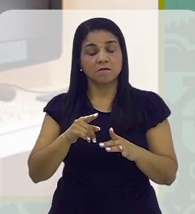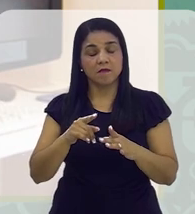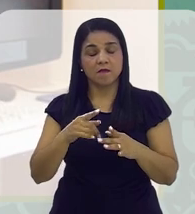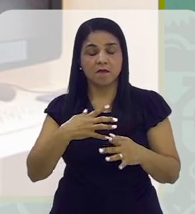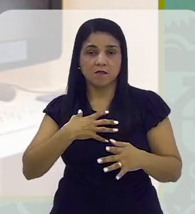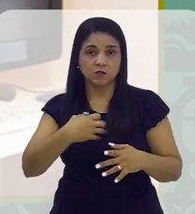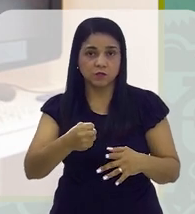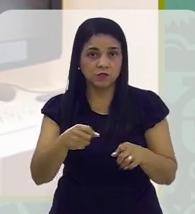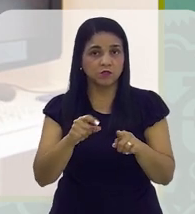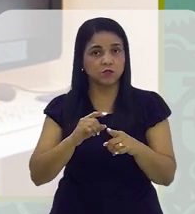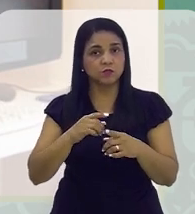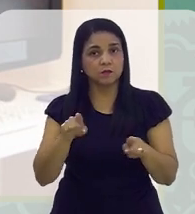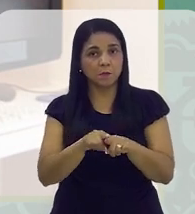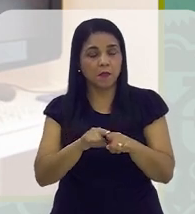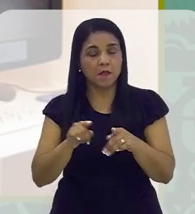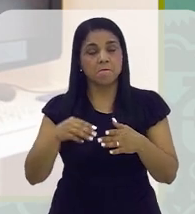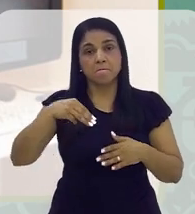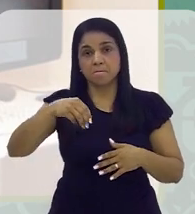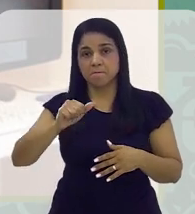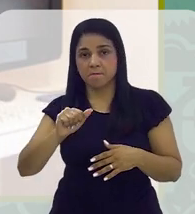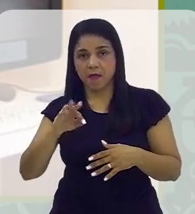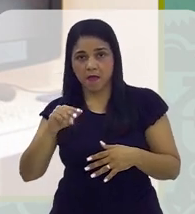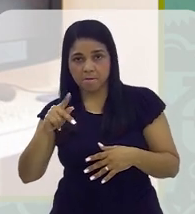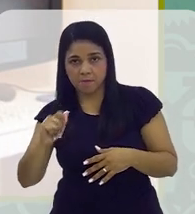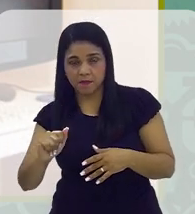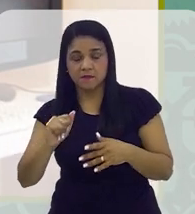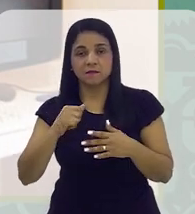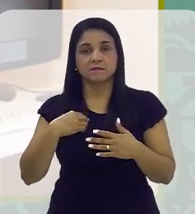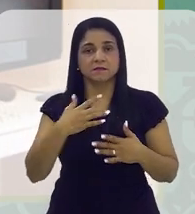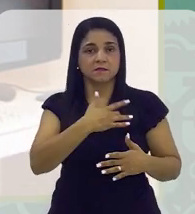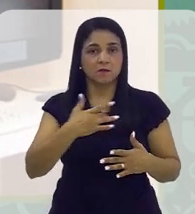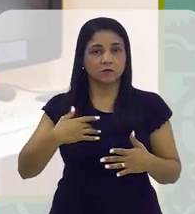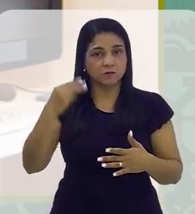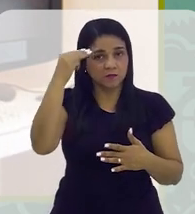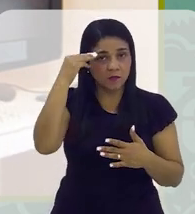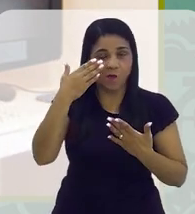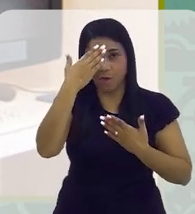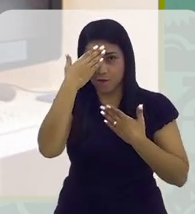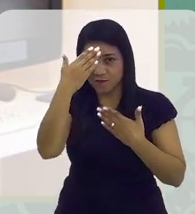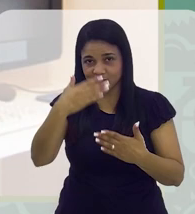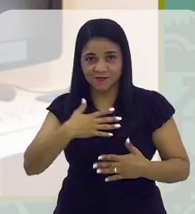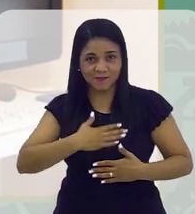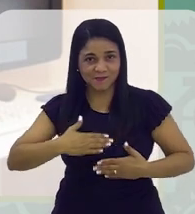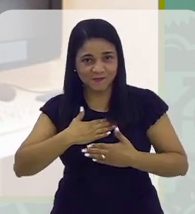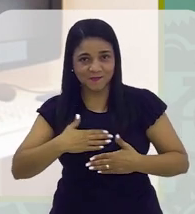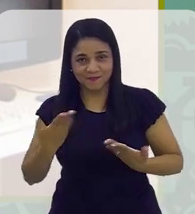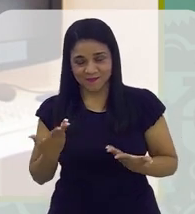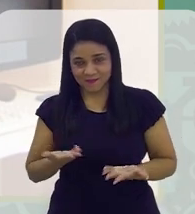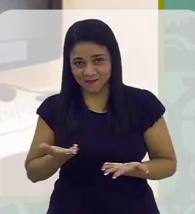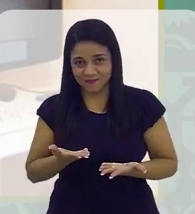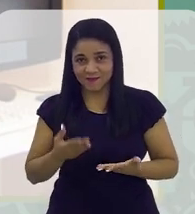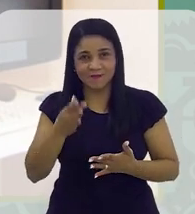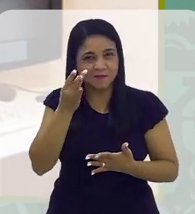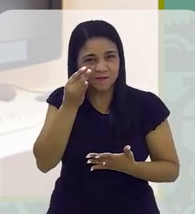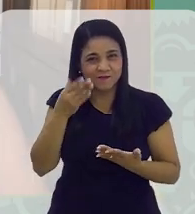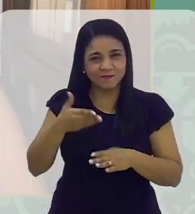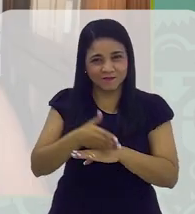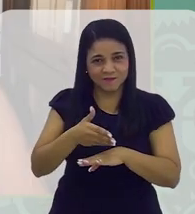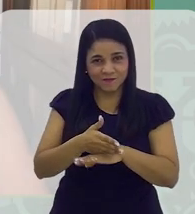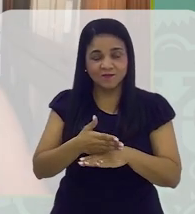Suicídio e criadora do Mapa da Saúde Mental. Muito obrigada pela presença de vocês, sejam muito bem-vindas ao Papo de Juventude de